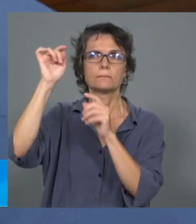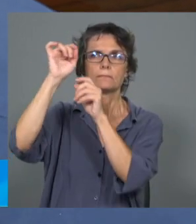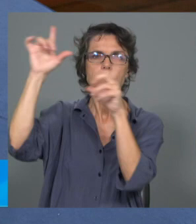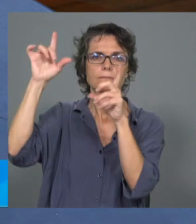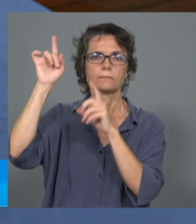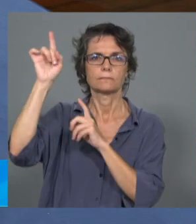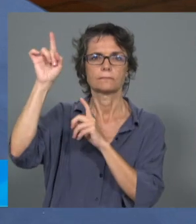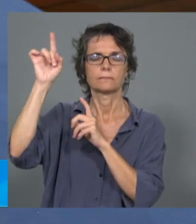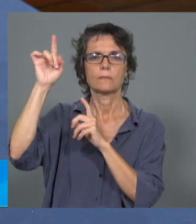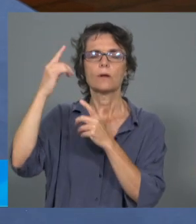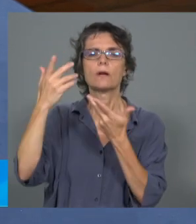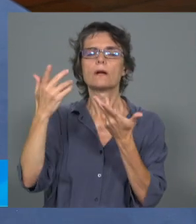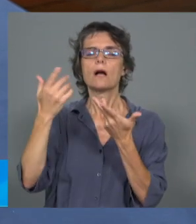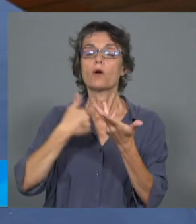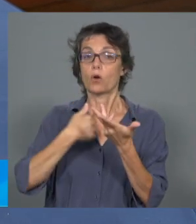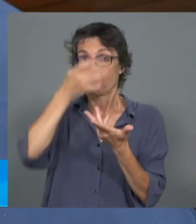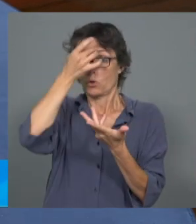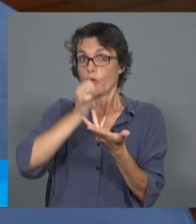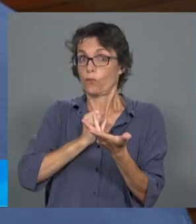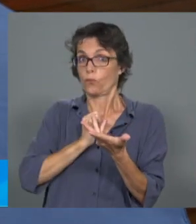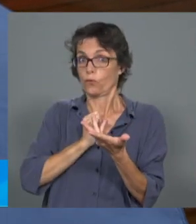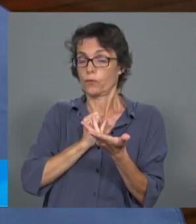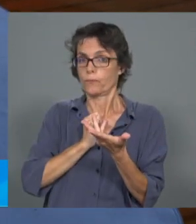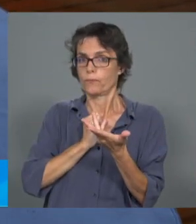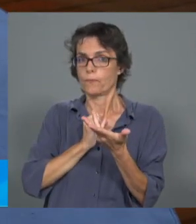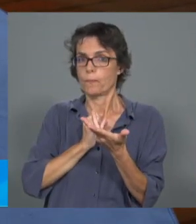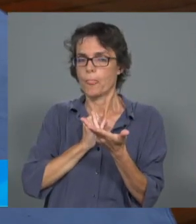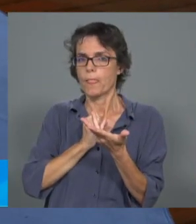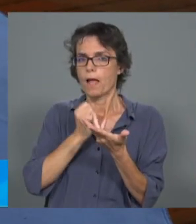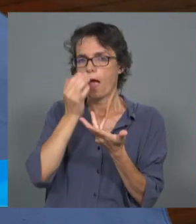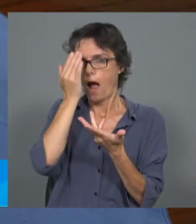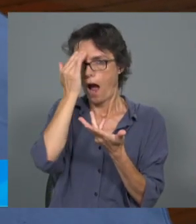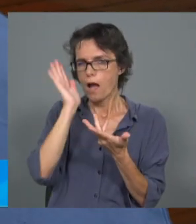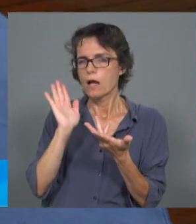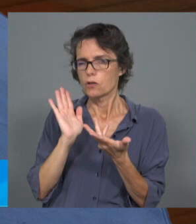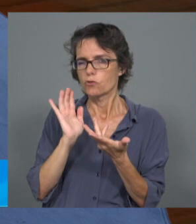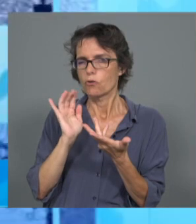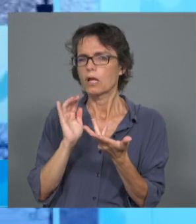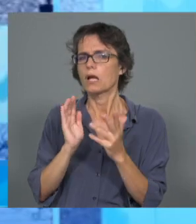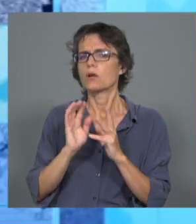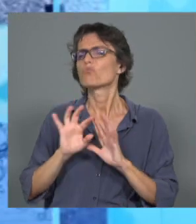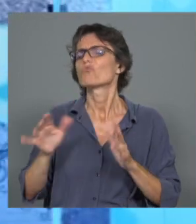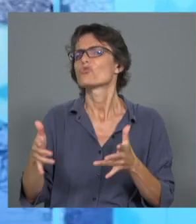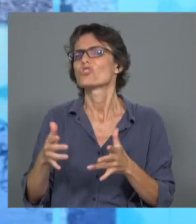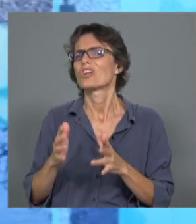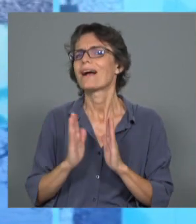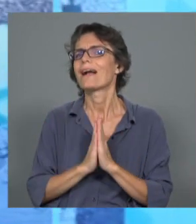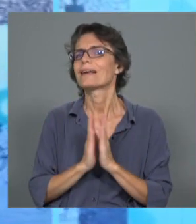forma, eu julgo que a Igreja, muitas vezes, em Portugal, em geral, não é? Tem